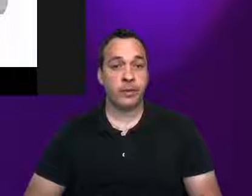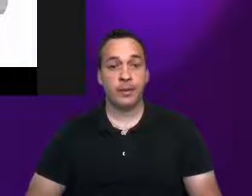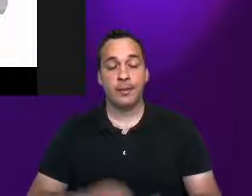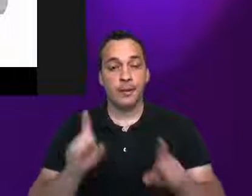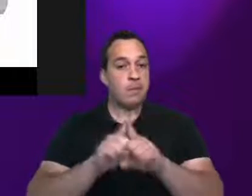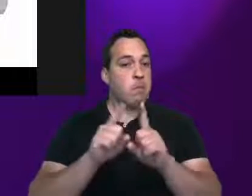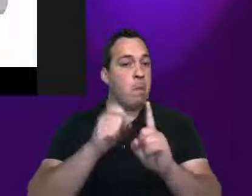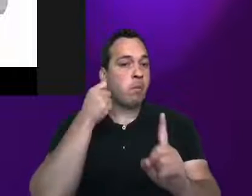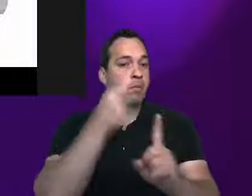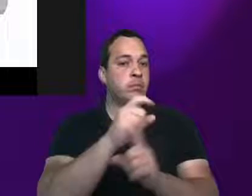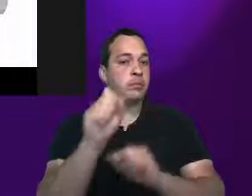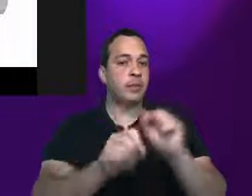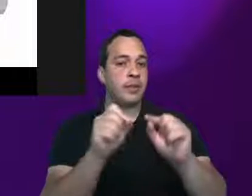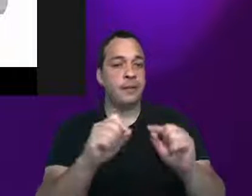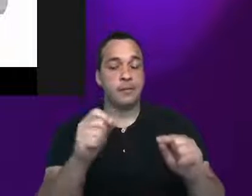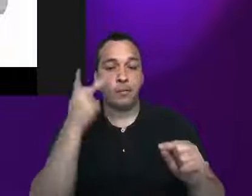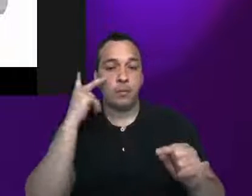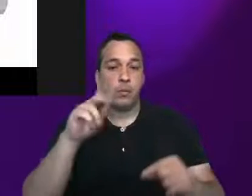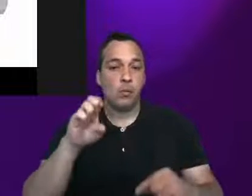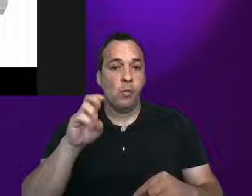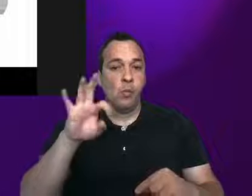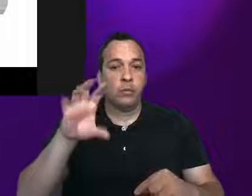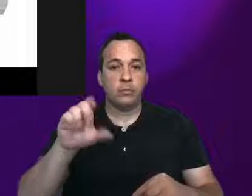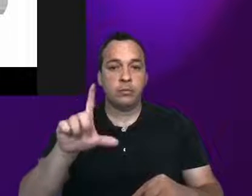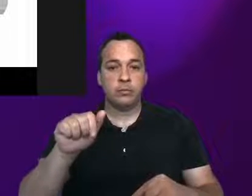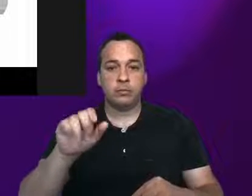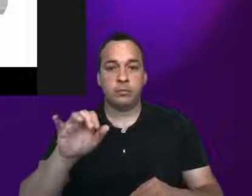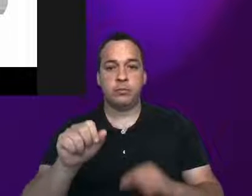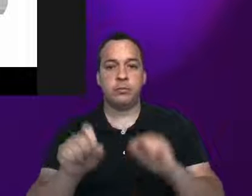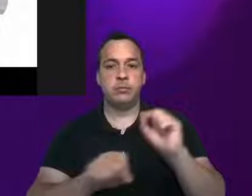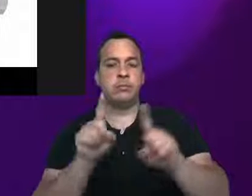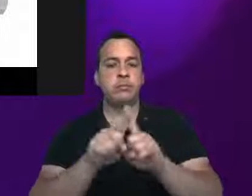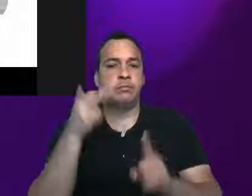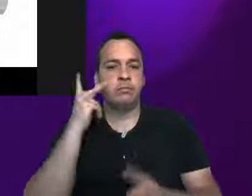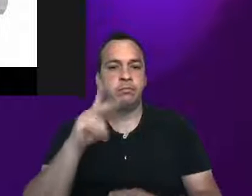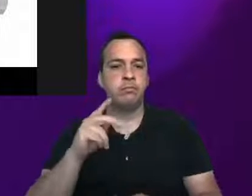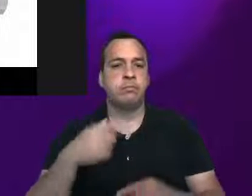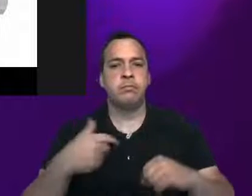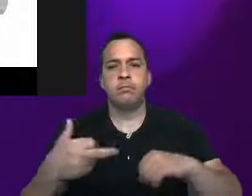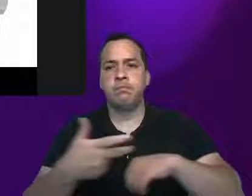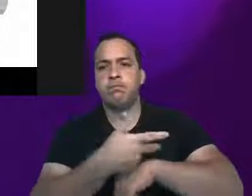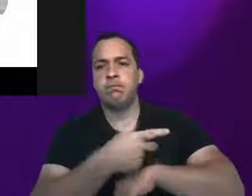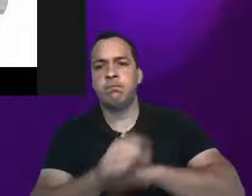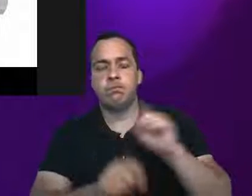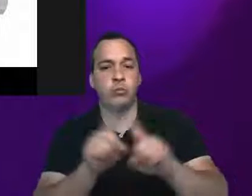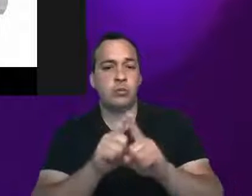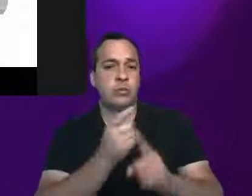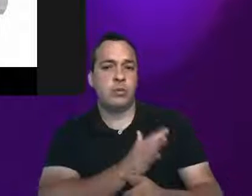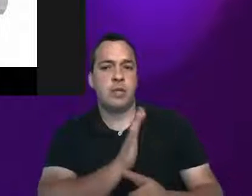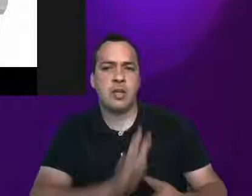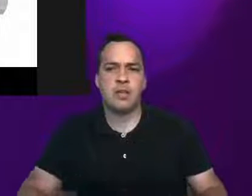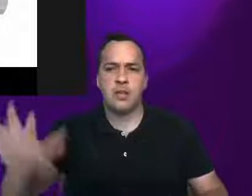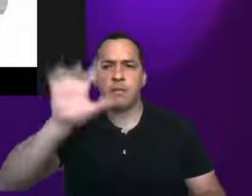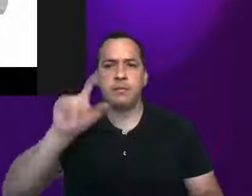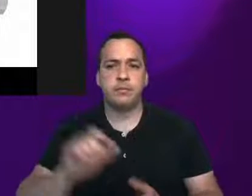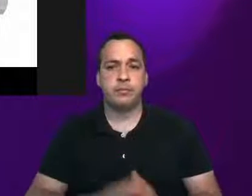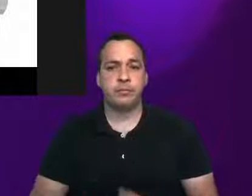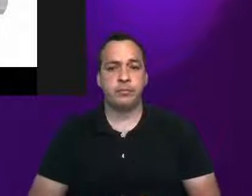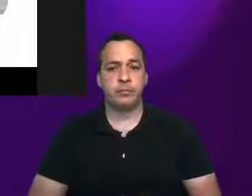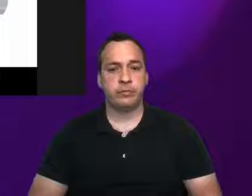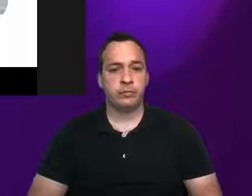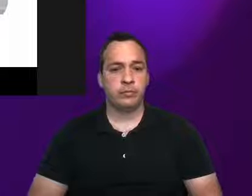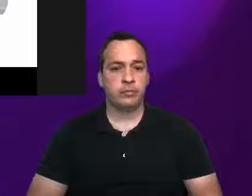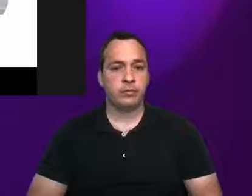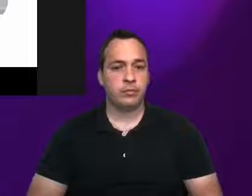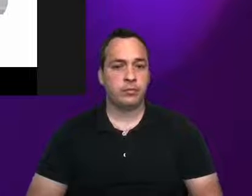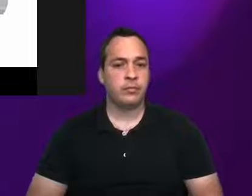impactaria na etiologia da injúria renal aguda no pós-op de insuficiência cardíaca, no pós-op cardíaco geral. Isso por quê? Qual